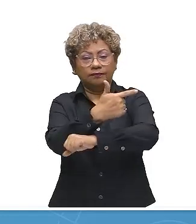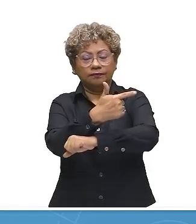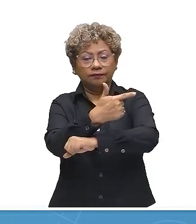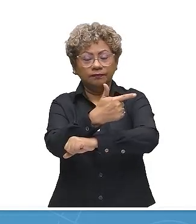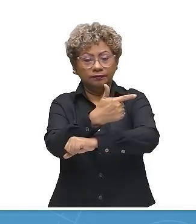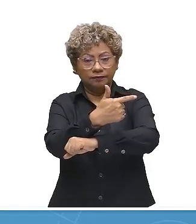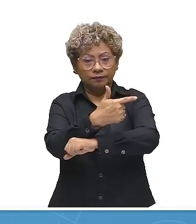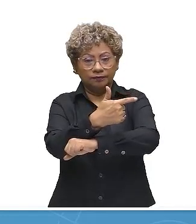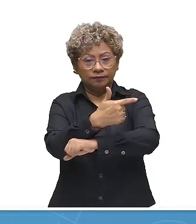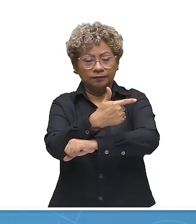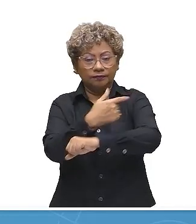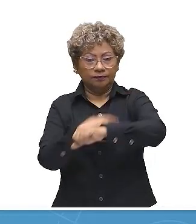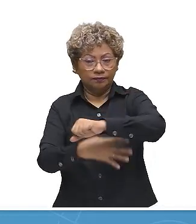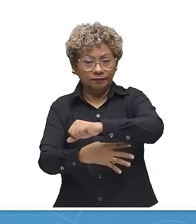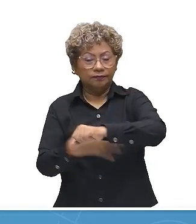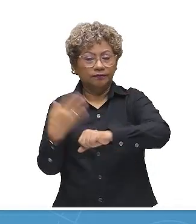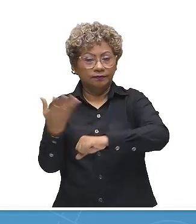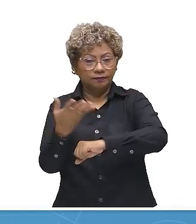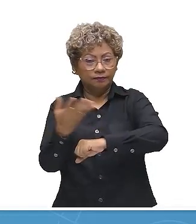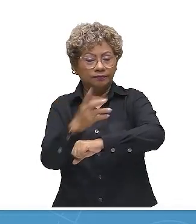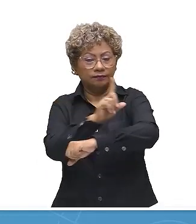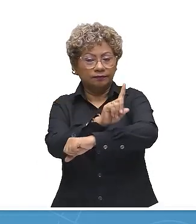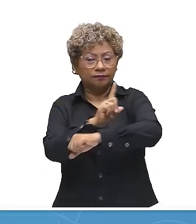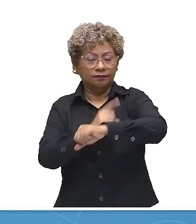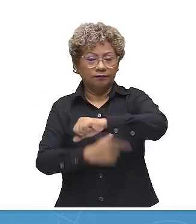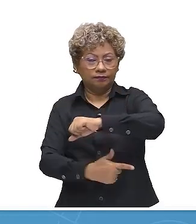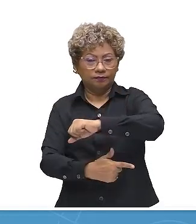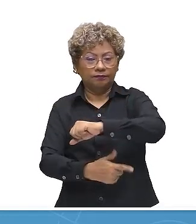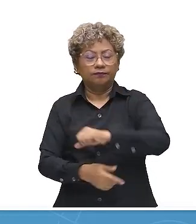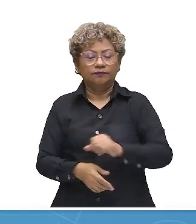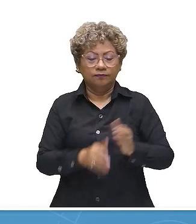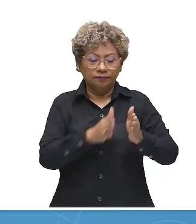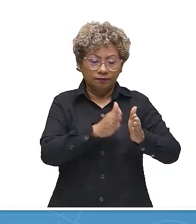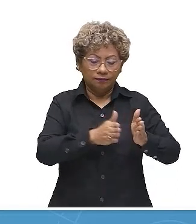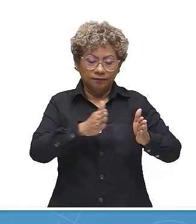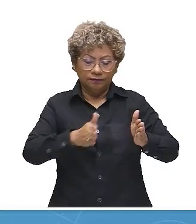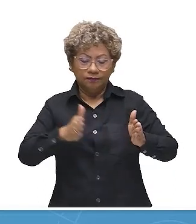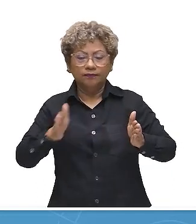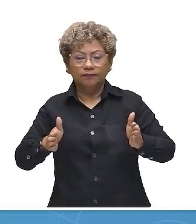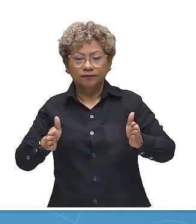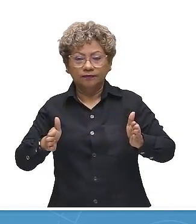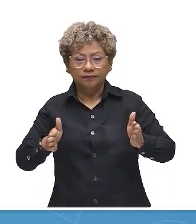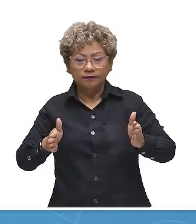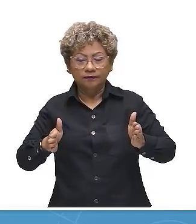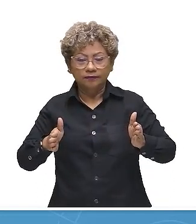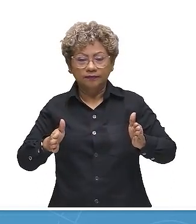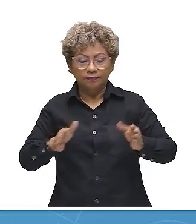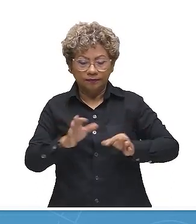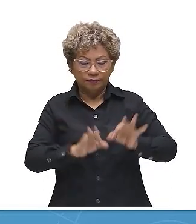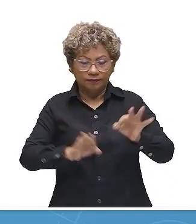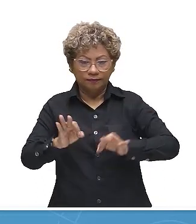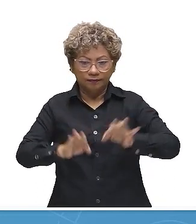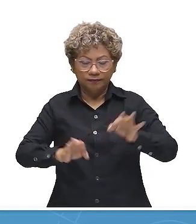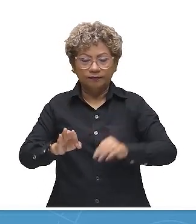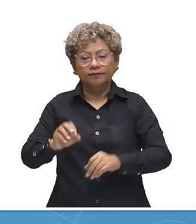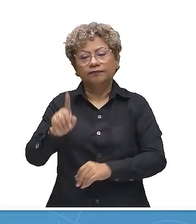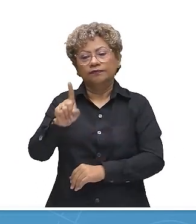gente encontrou, que é 1 sobre 2. Todas essas 4 frações, elas são